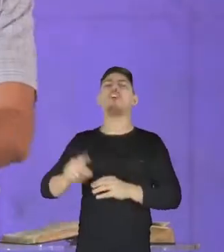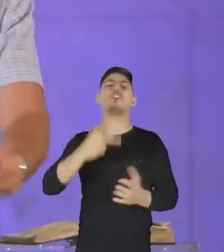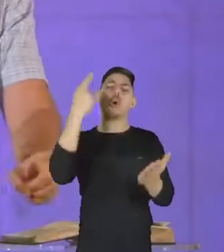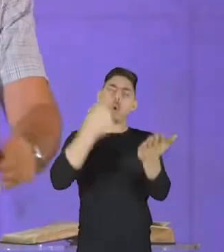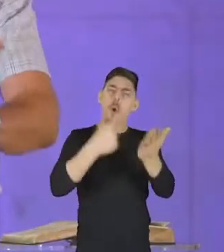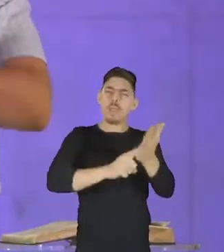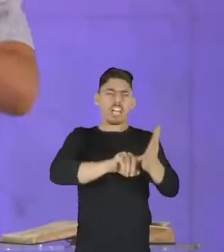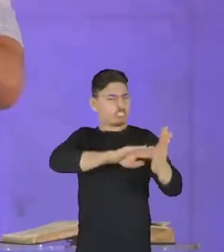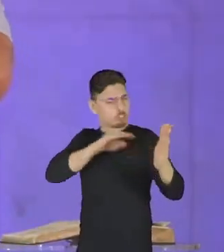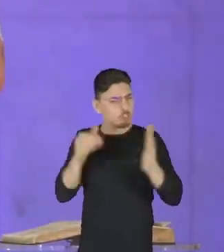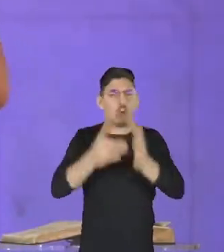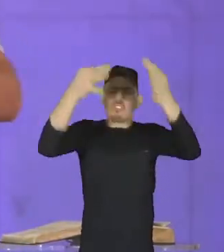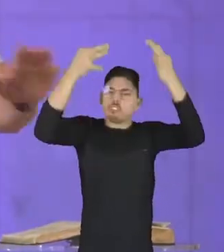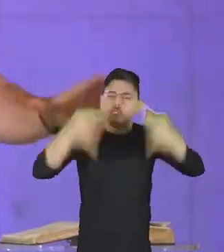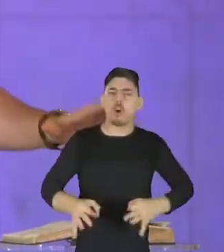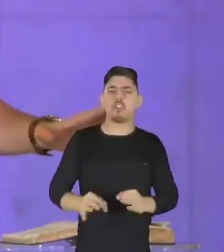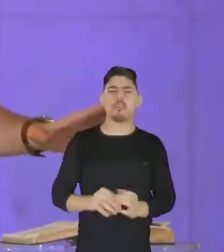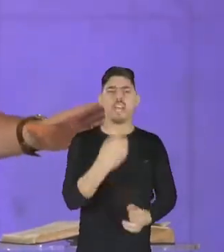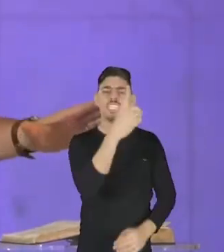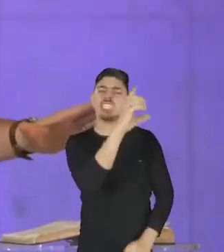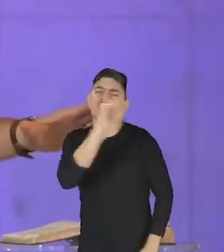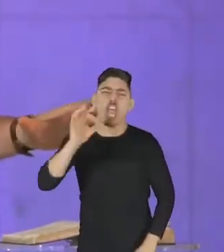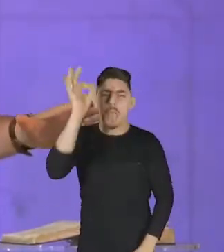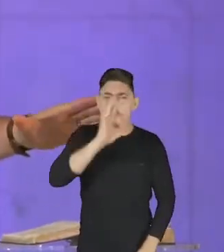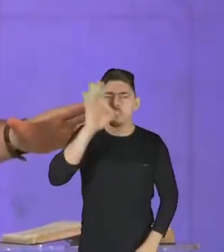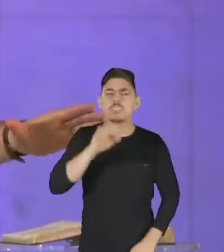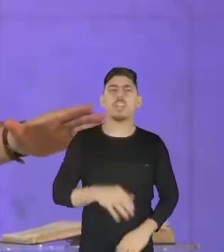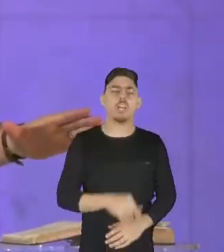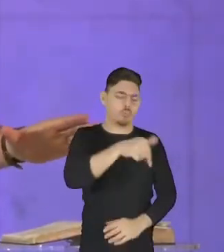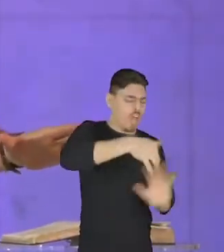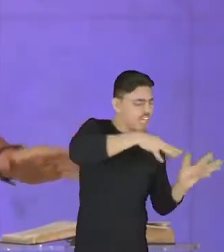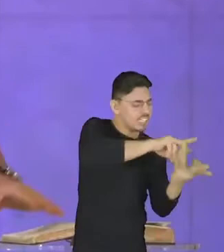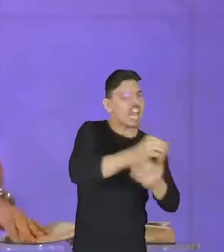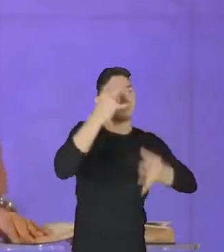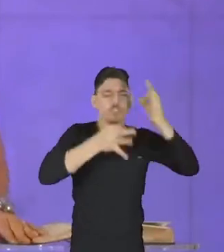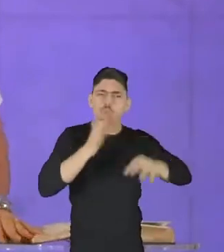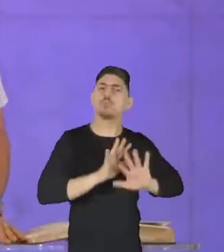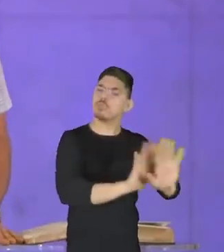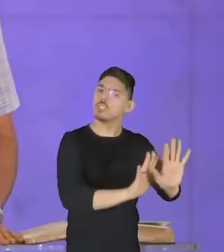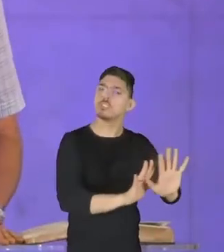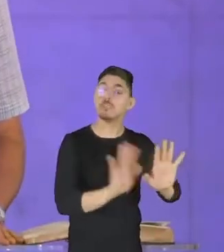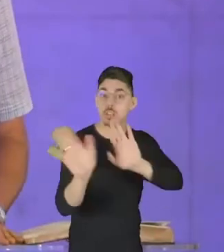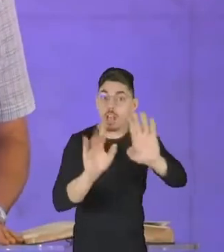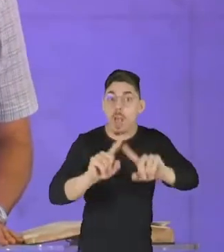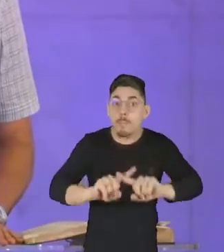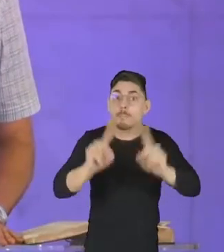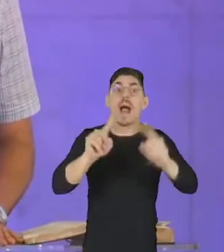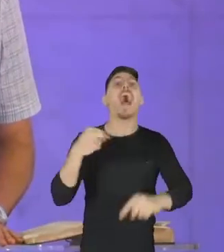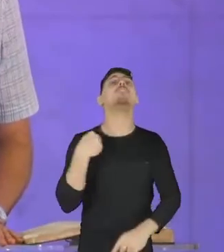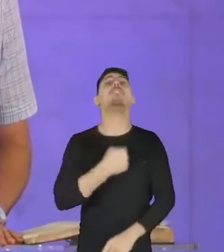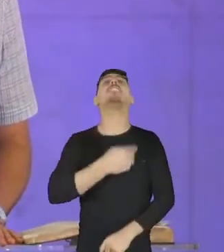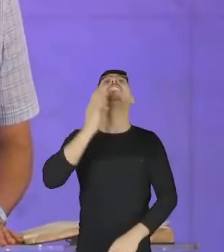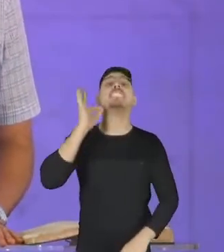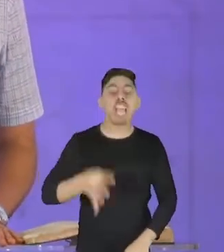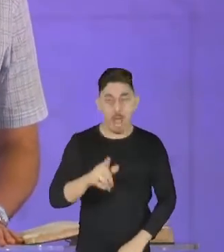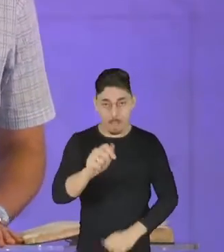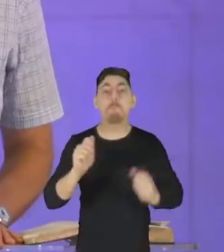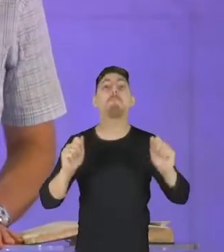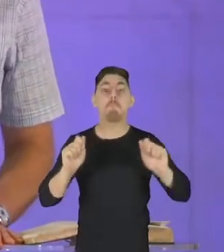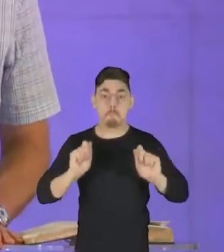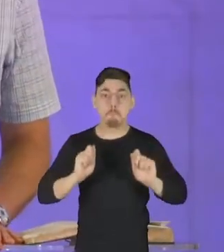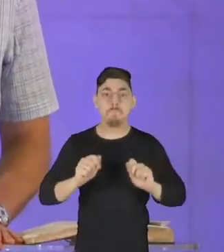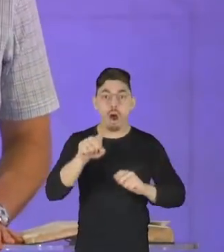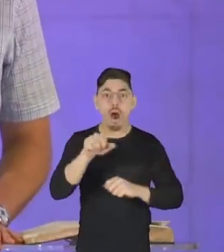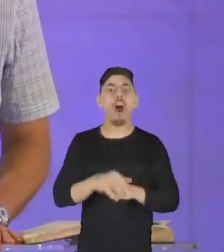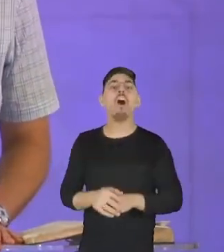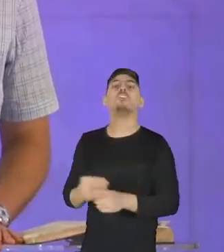integralmente, 100%, o juízo sobre a terra. Mas nós podemos já desfrutar das bênçãos